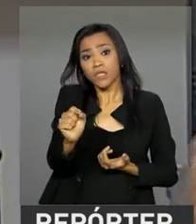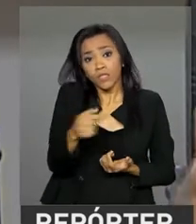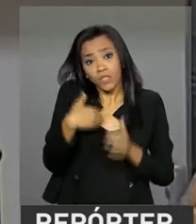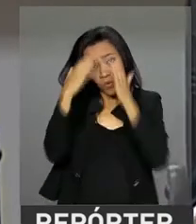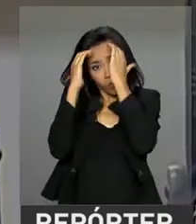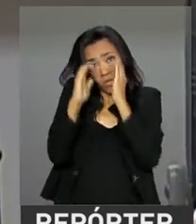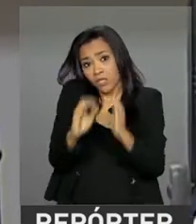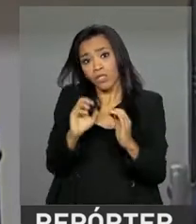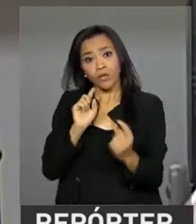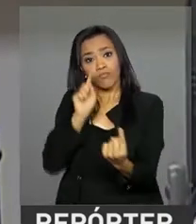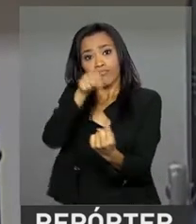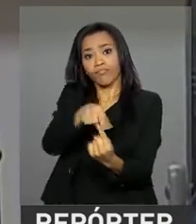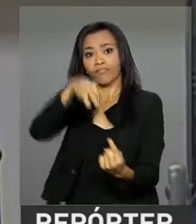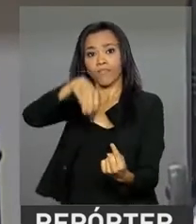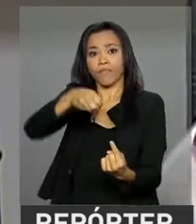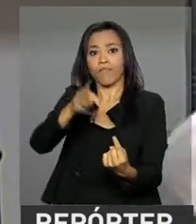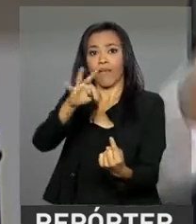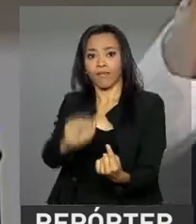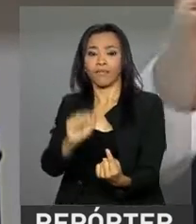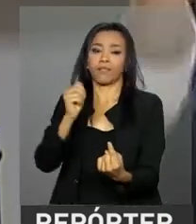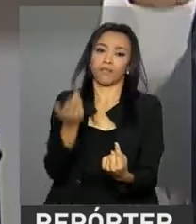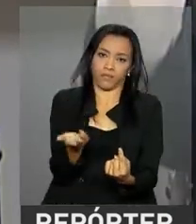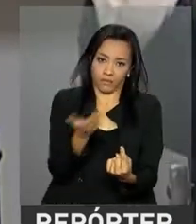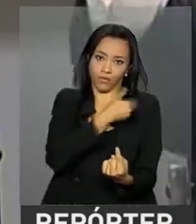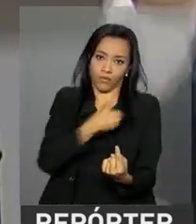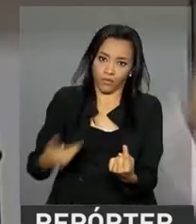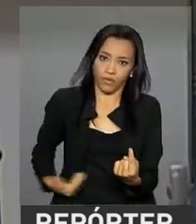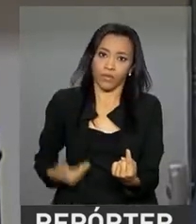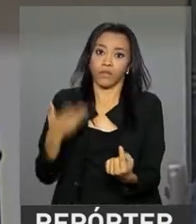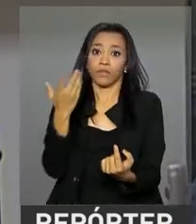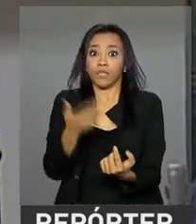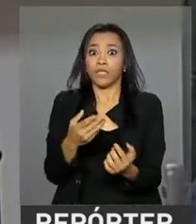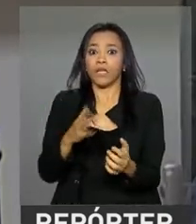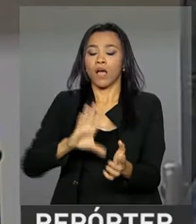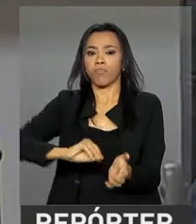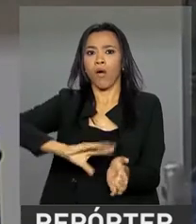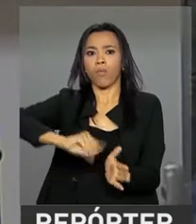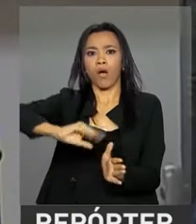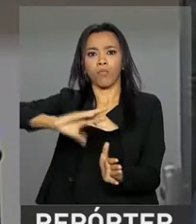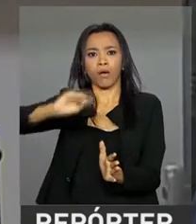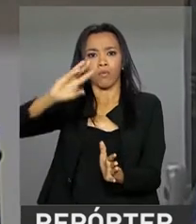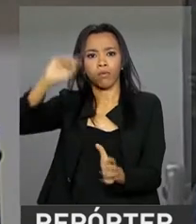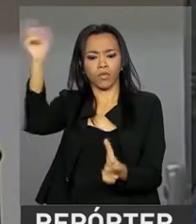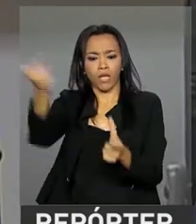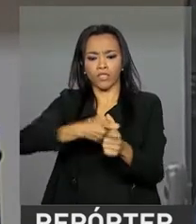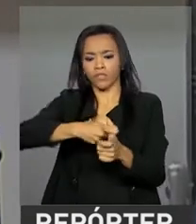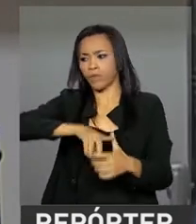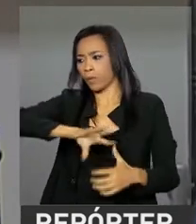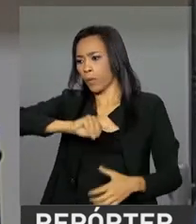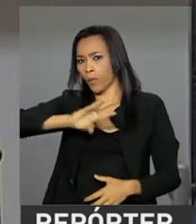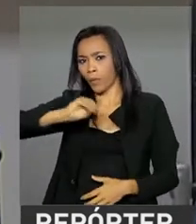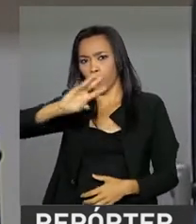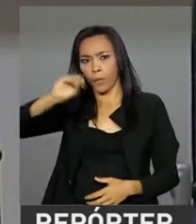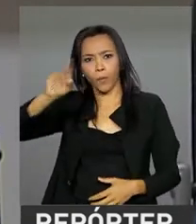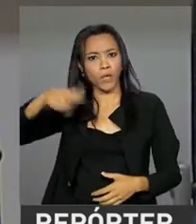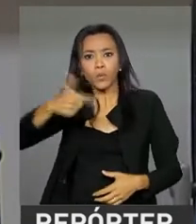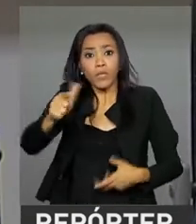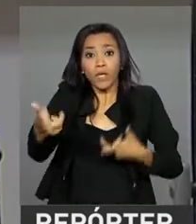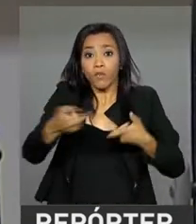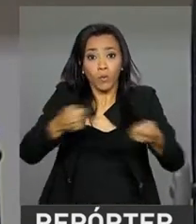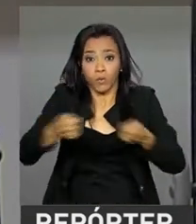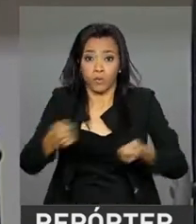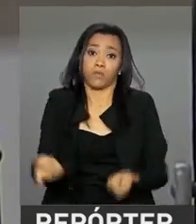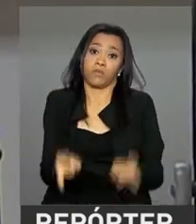de metas geração de incerteza e um crescimento da dívida pública sem controle exatamente por não conter o movimento